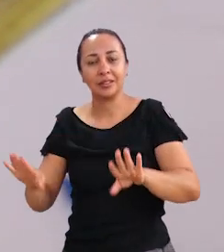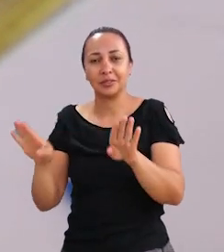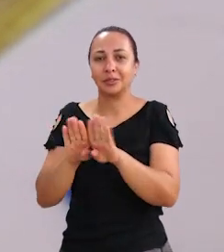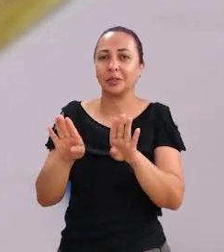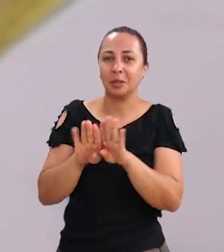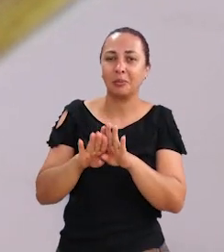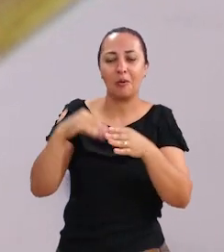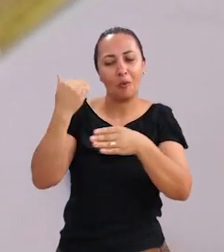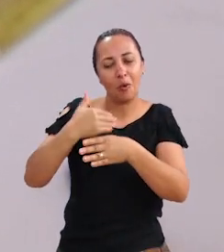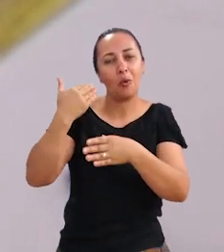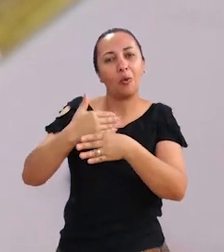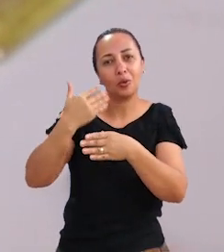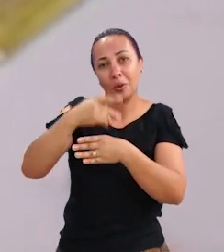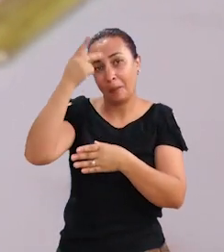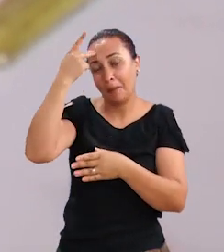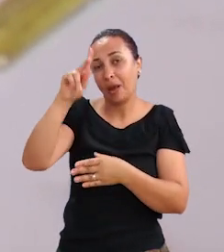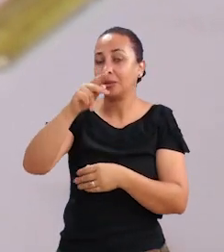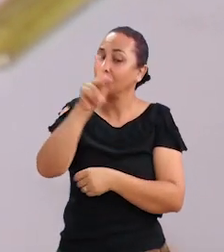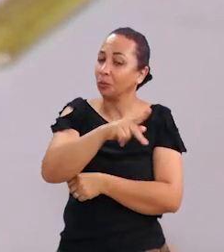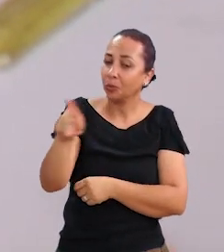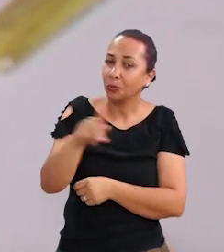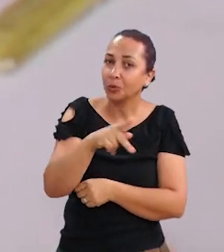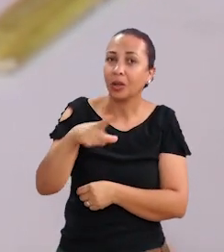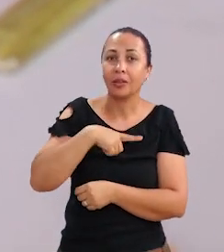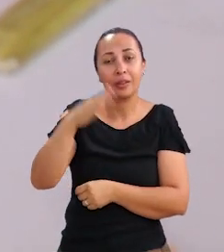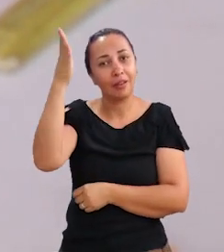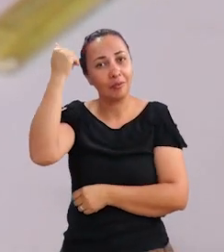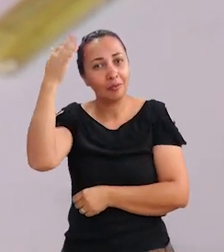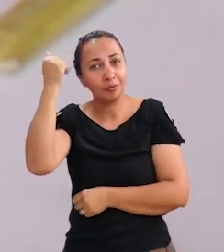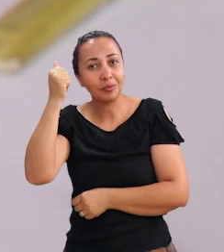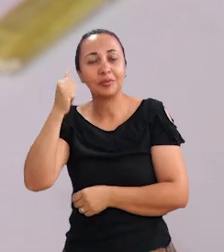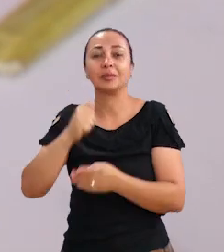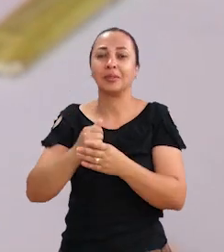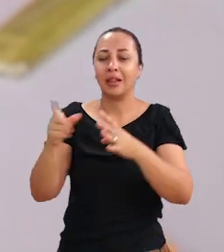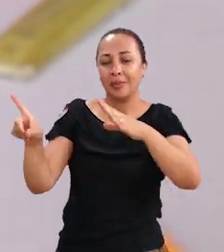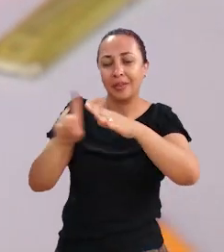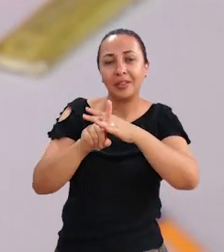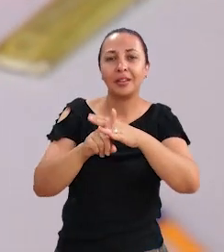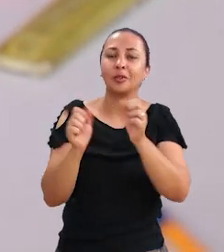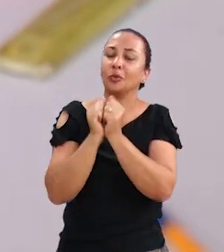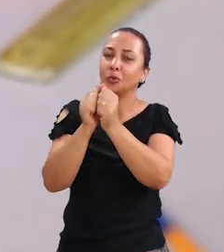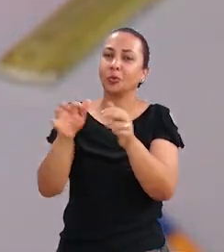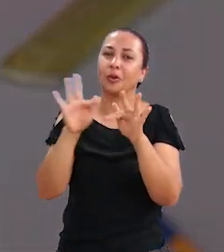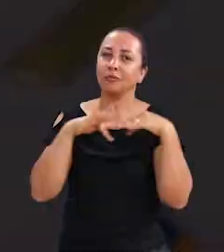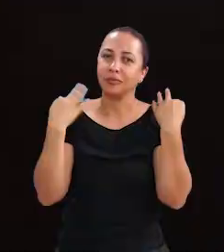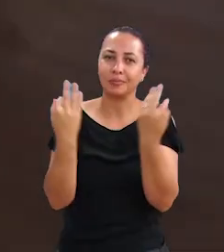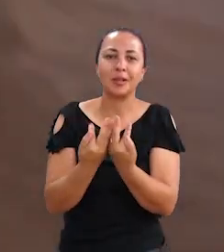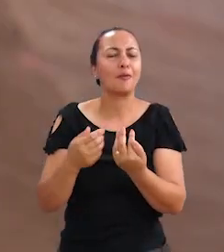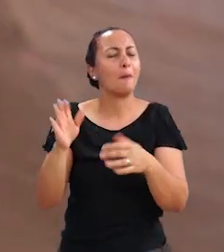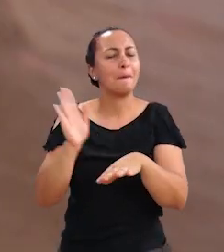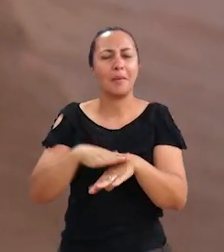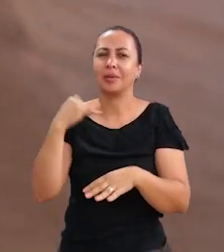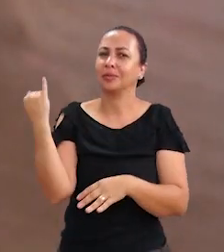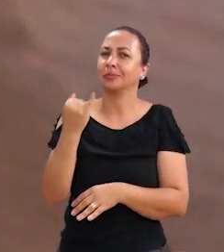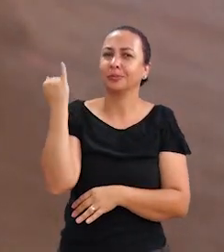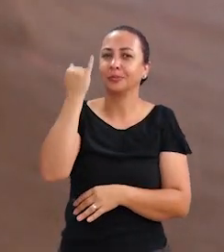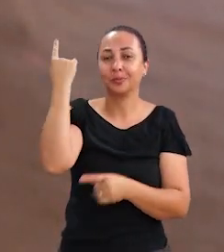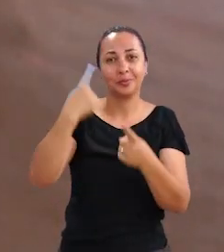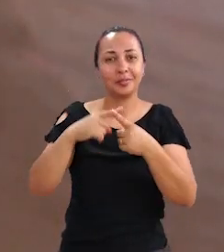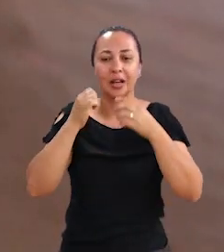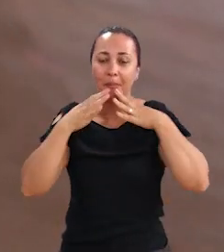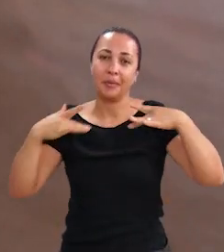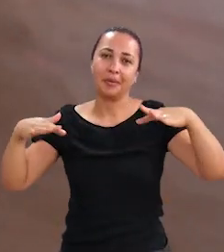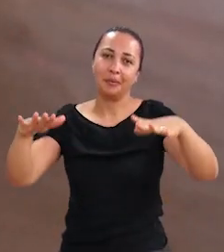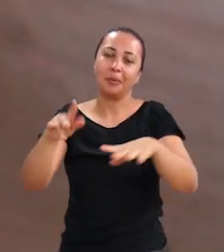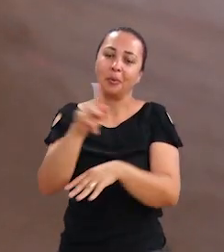isso também foi uma construção para os professores. Teve os saberes da interação com a família, isso foi primordial, porque, assim, como